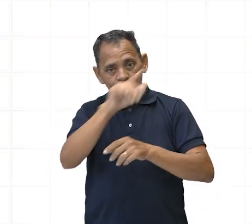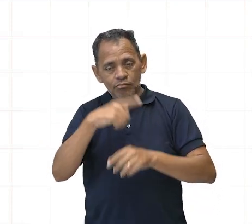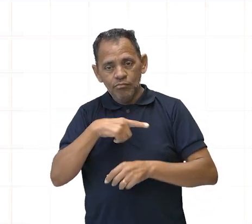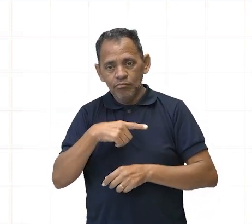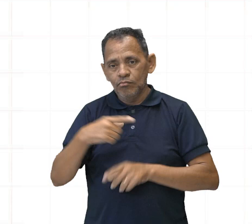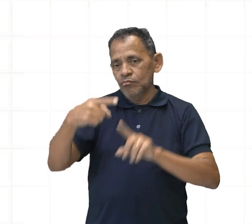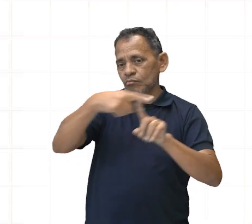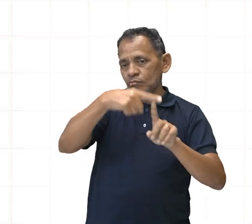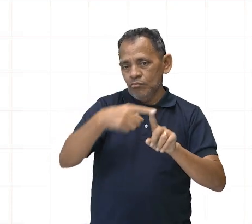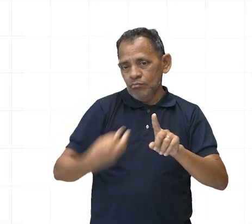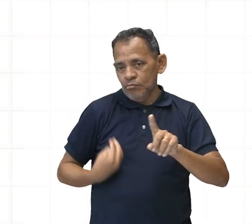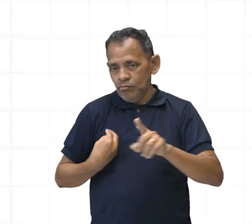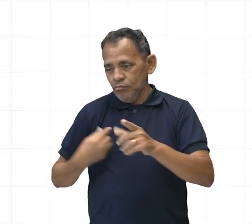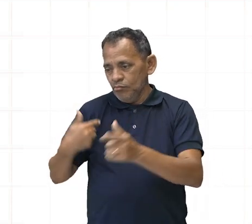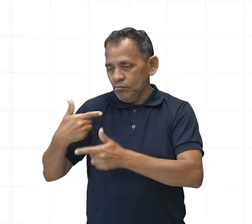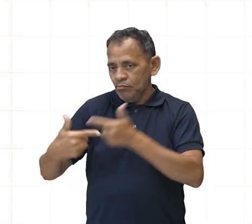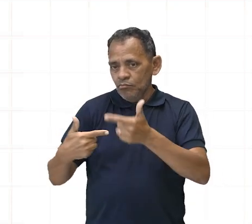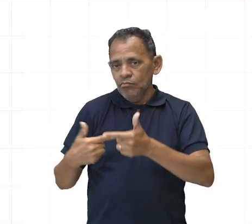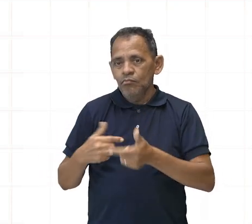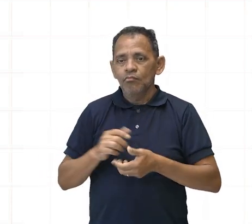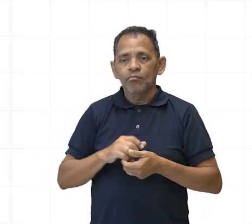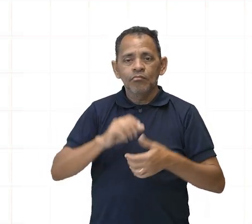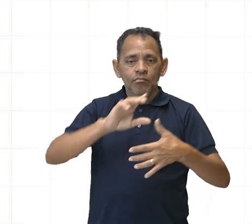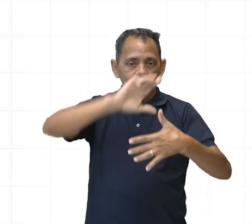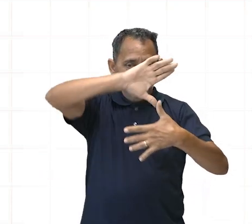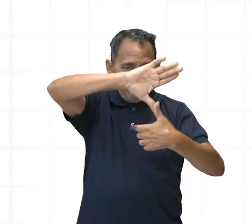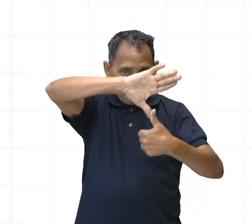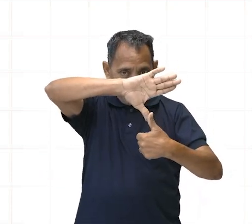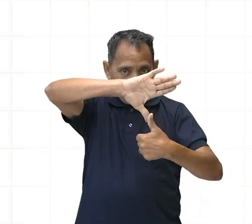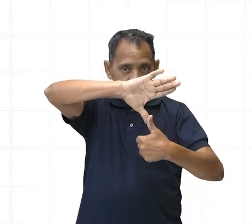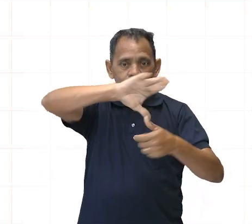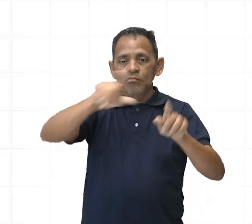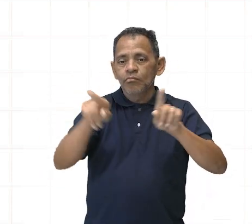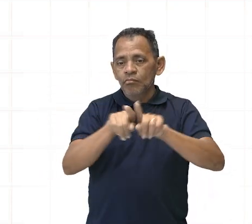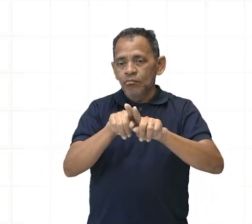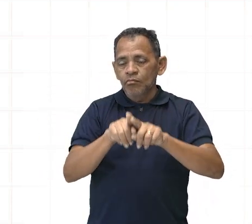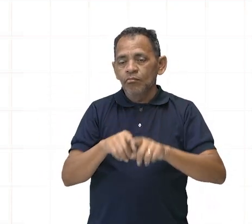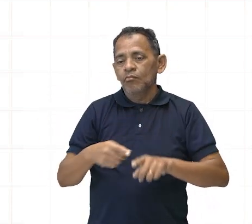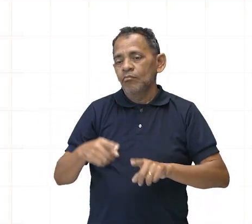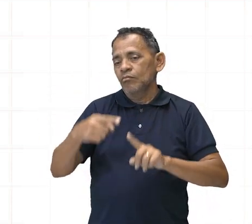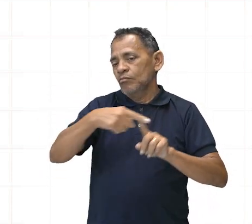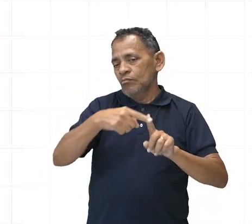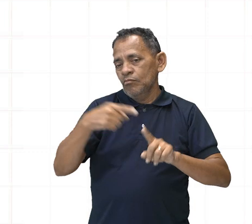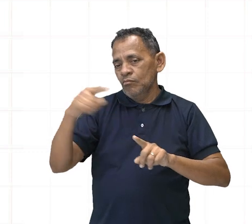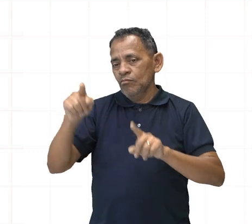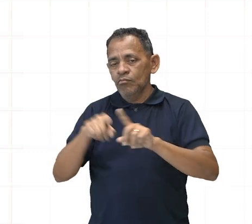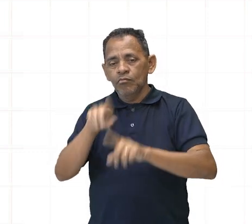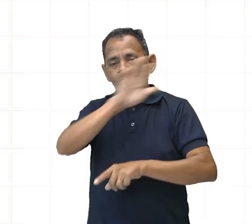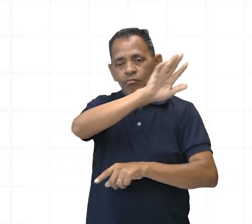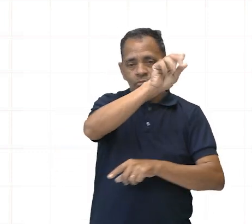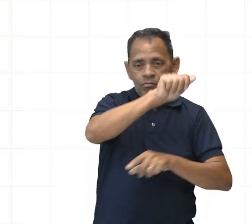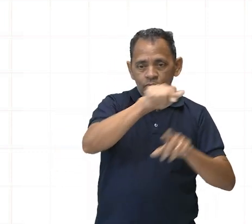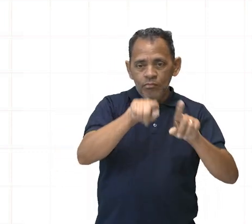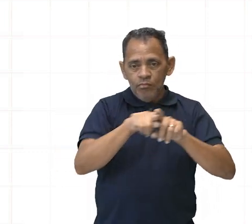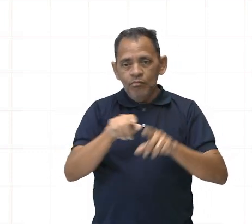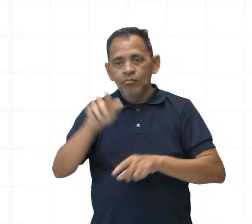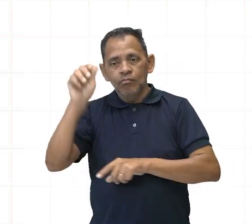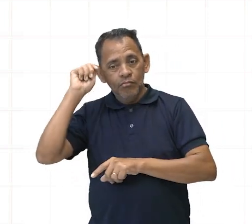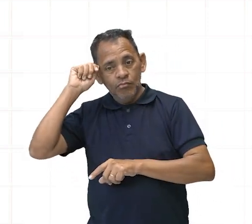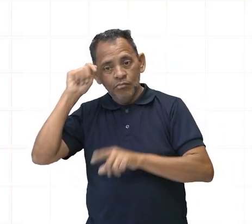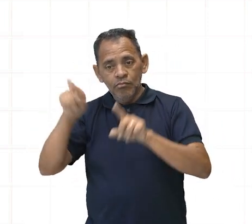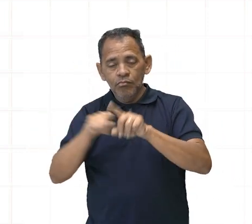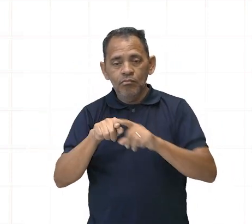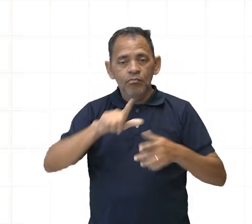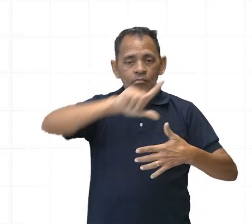vida de trabalho, na América do Norte, outro modo de vida de trabalho, na Ásia, na África e na América Latina, acaba